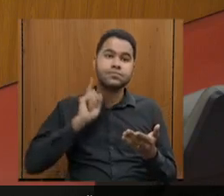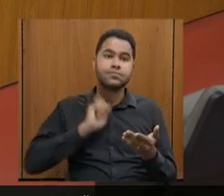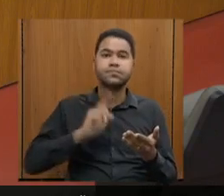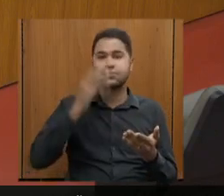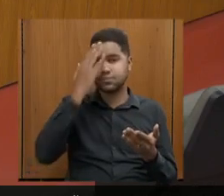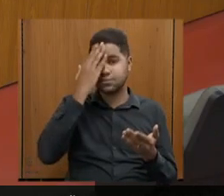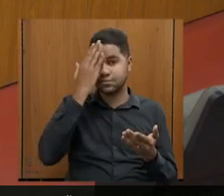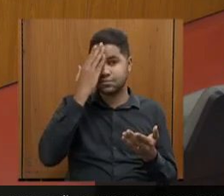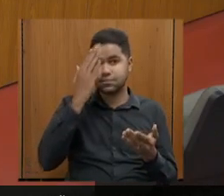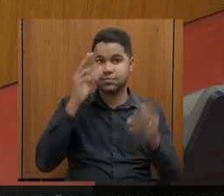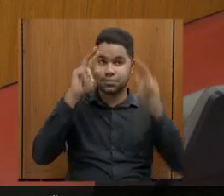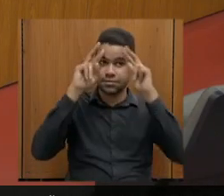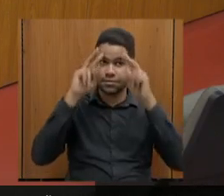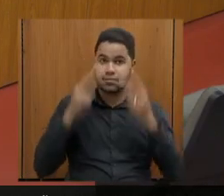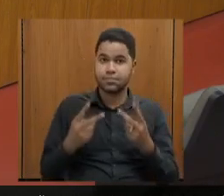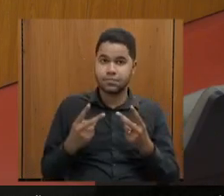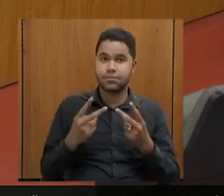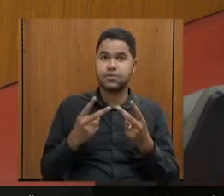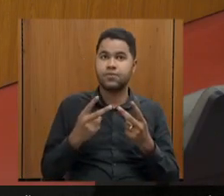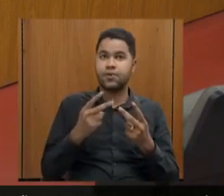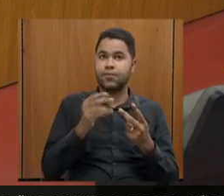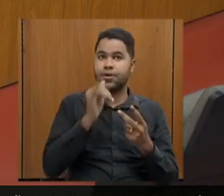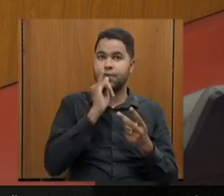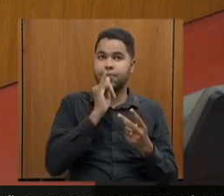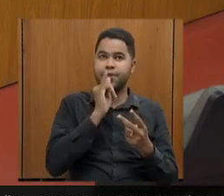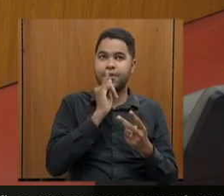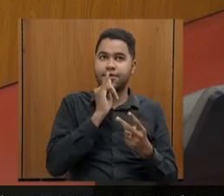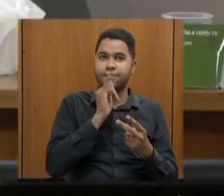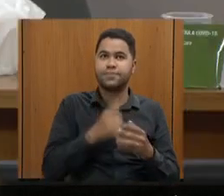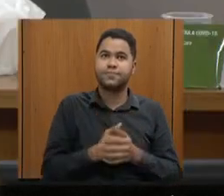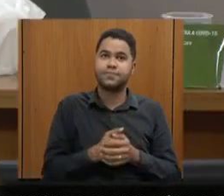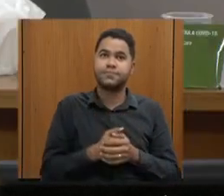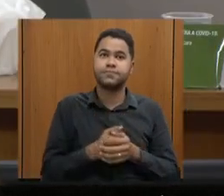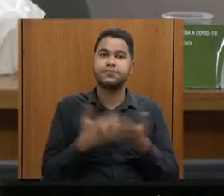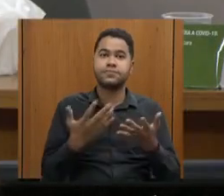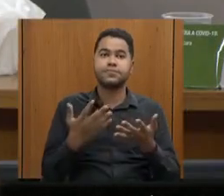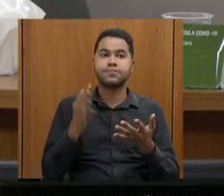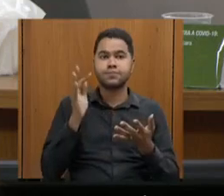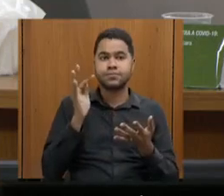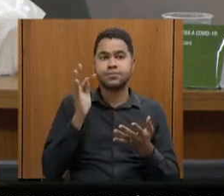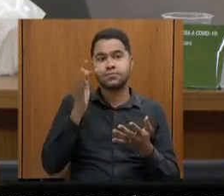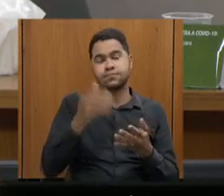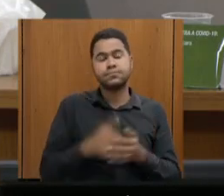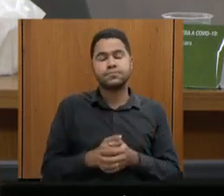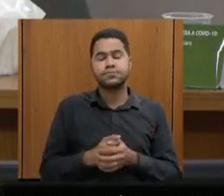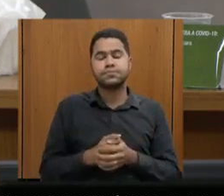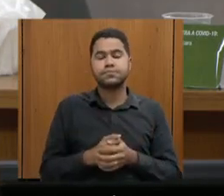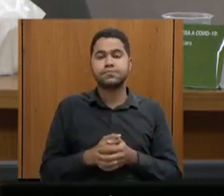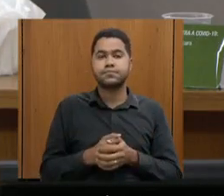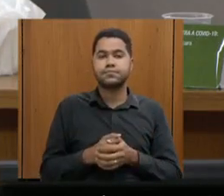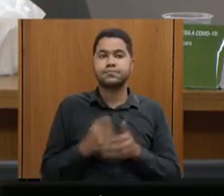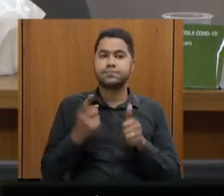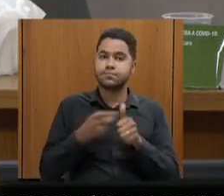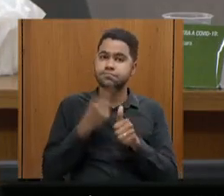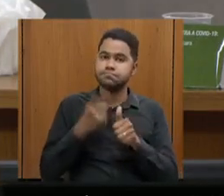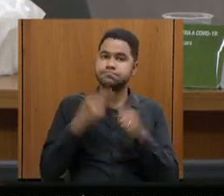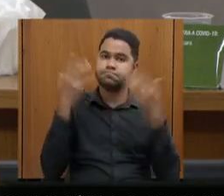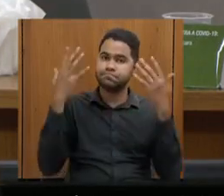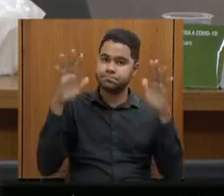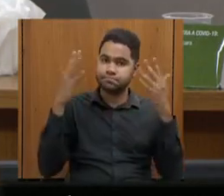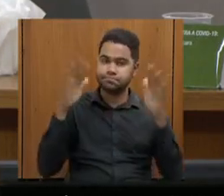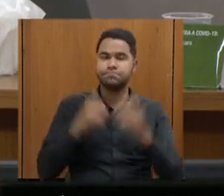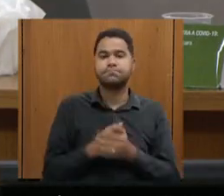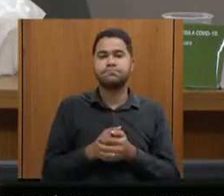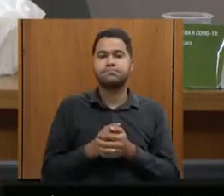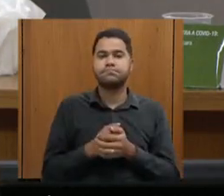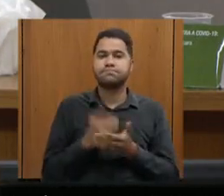saberão reconhecer né futuro em relação a isso primeiramente a usar